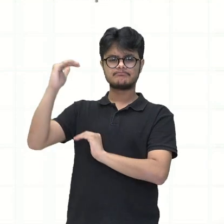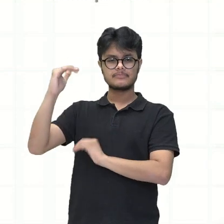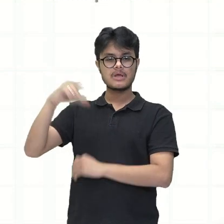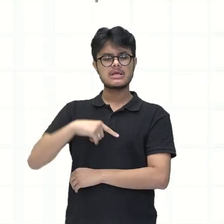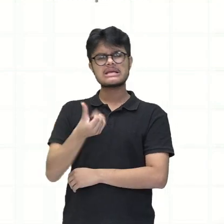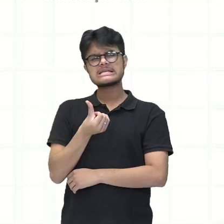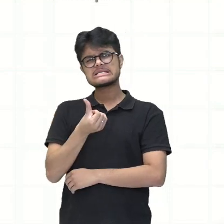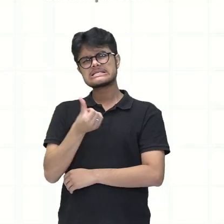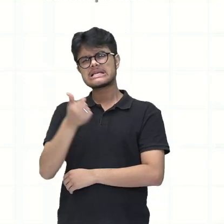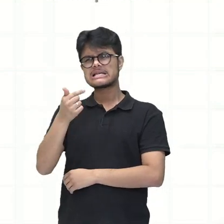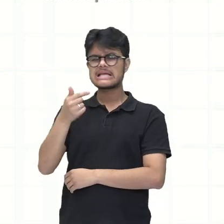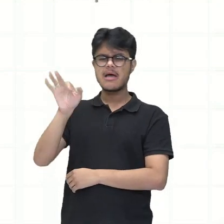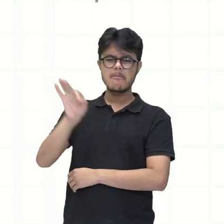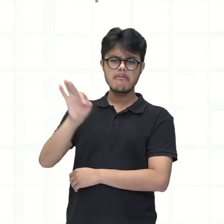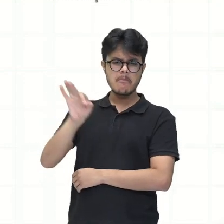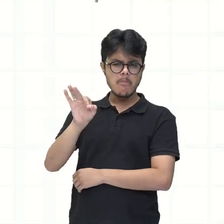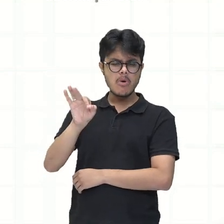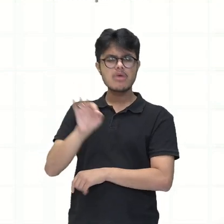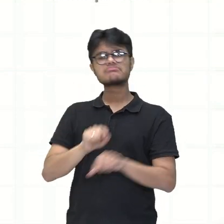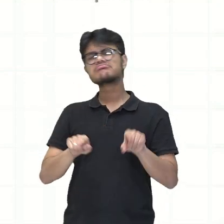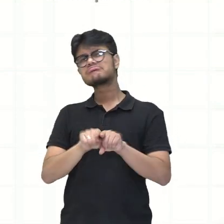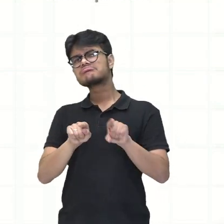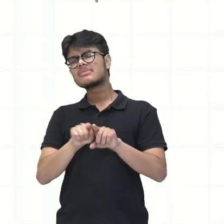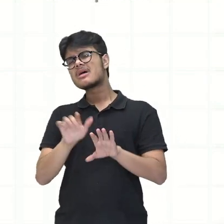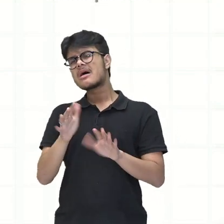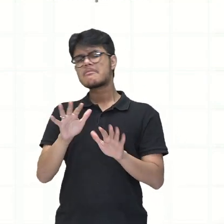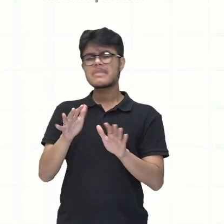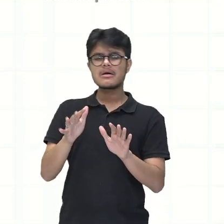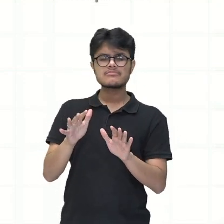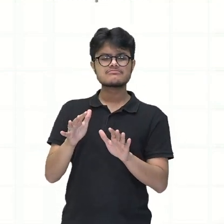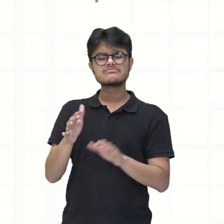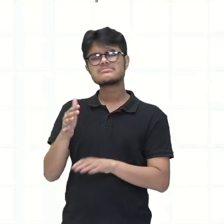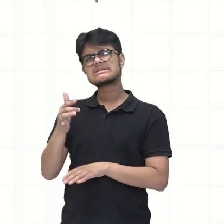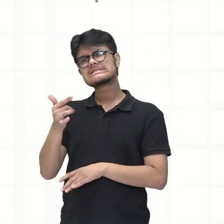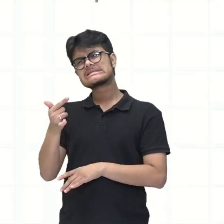tem 67% a